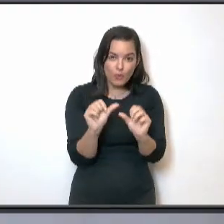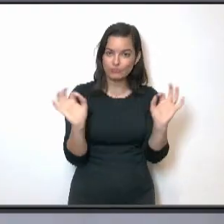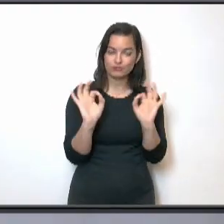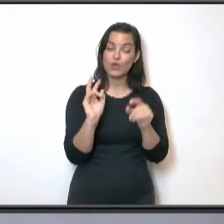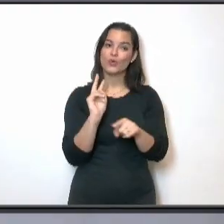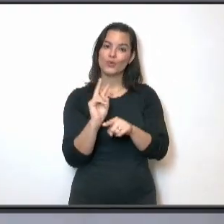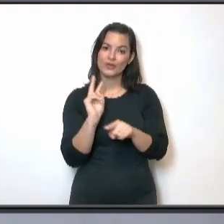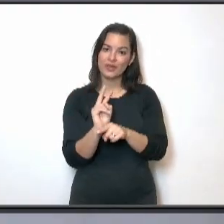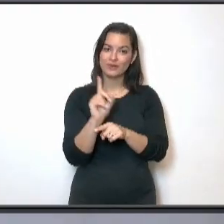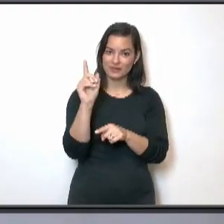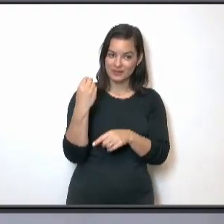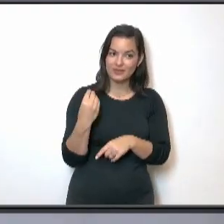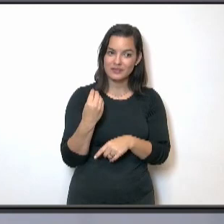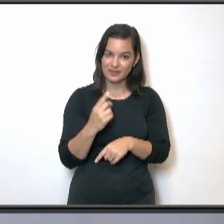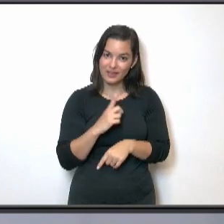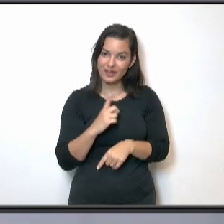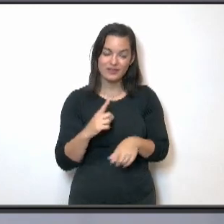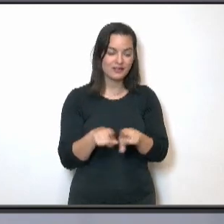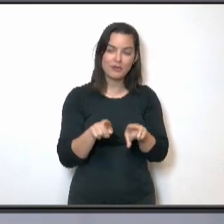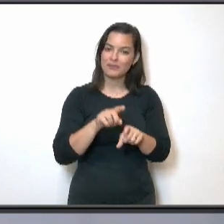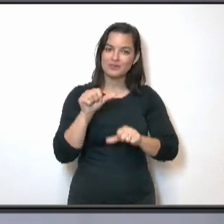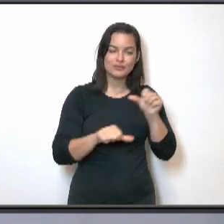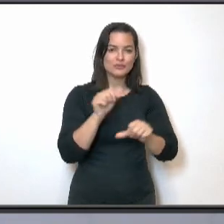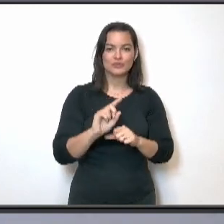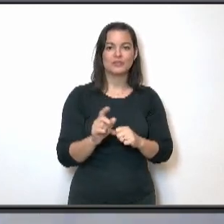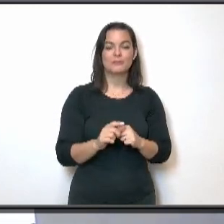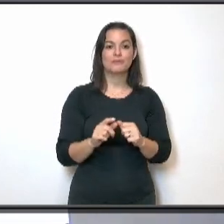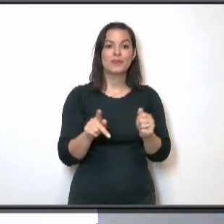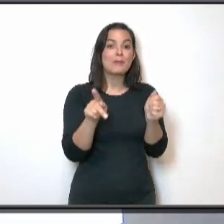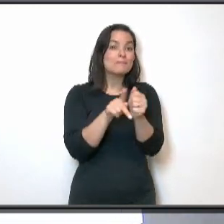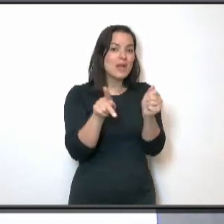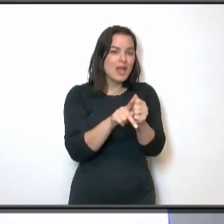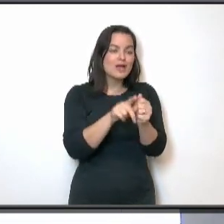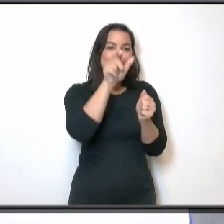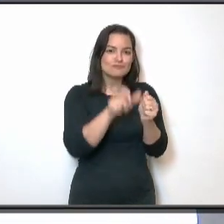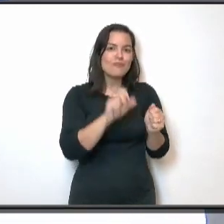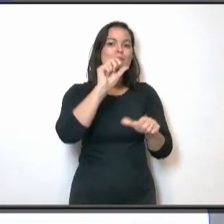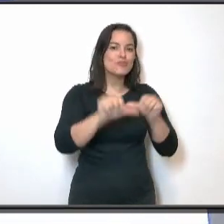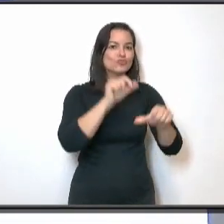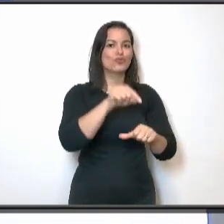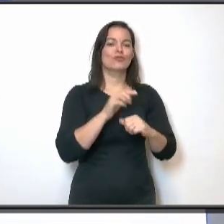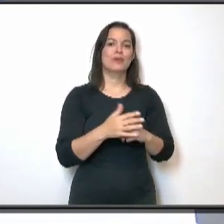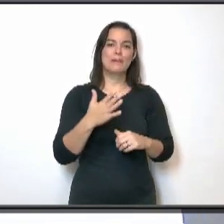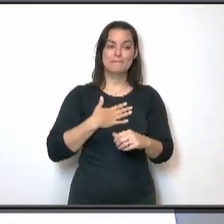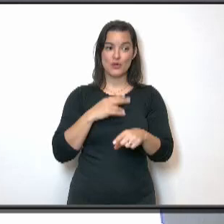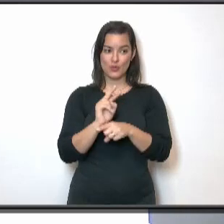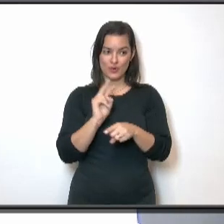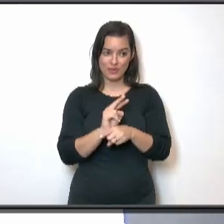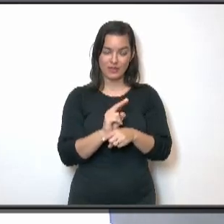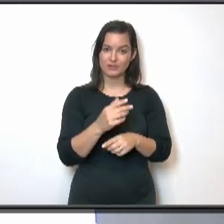não mudou. O cuidado dele mudou. Pedro, quem mudou foi você, Pedro. O meu cuidado não